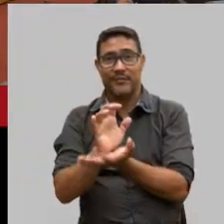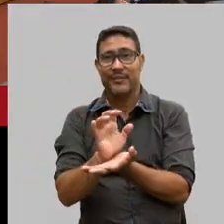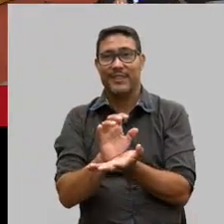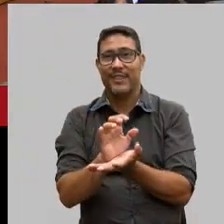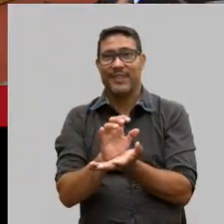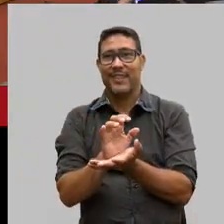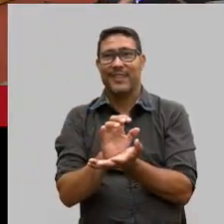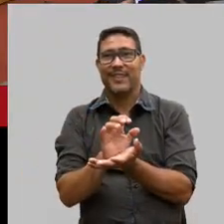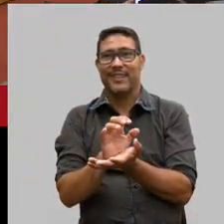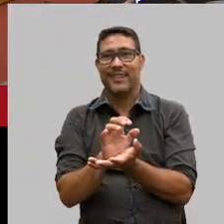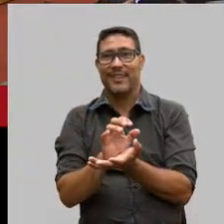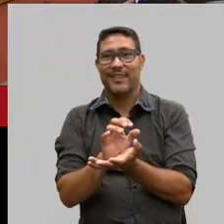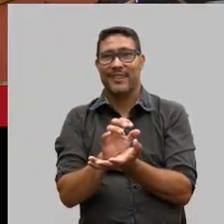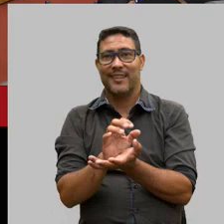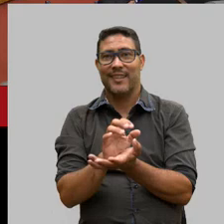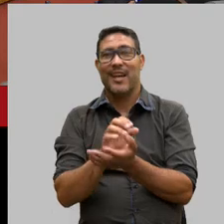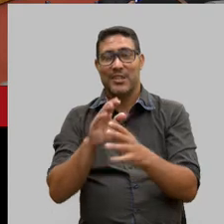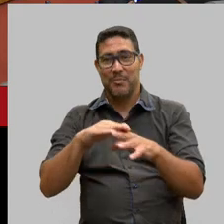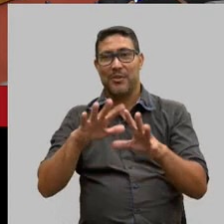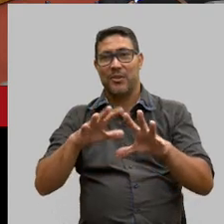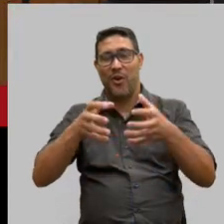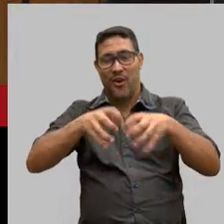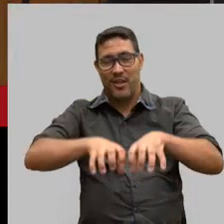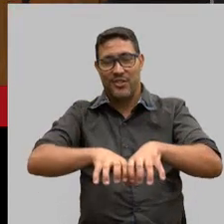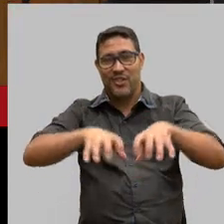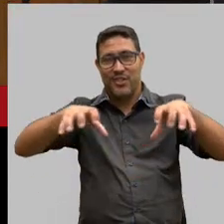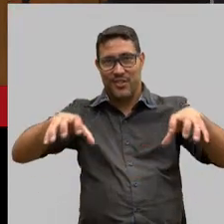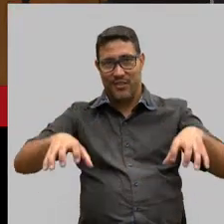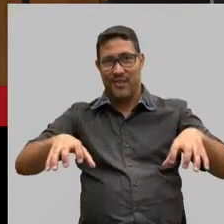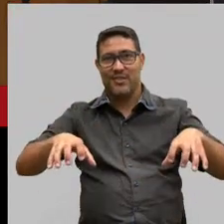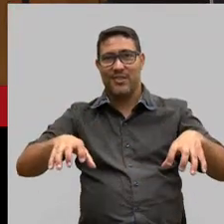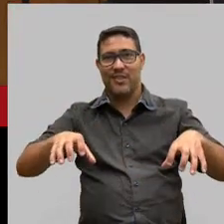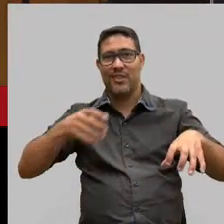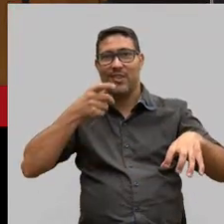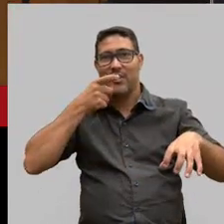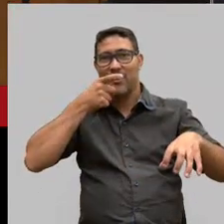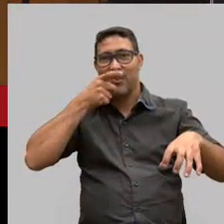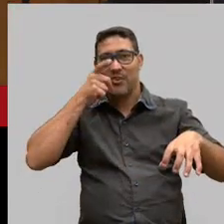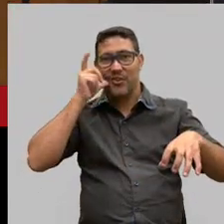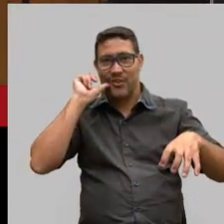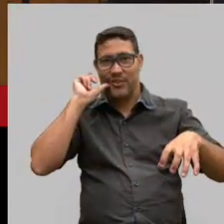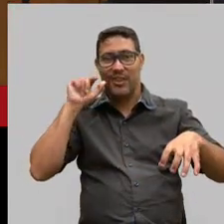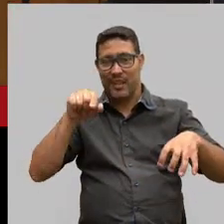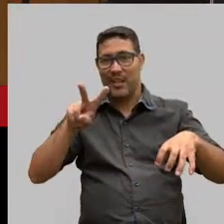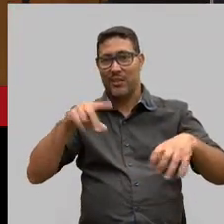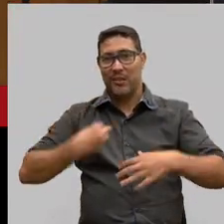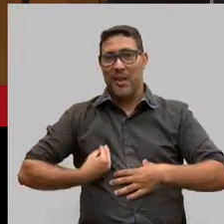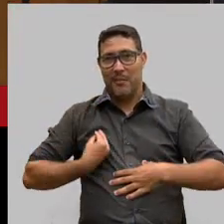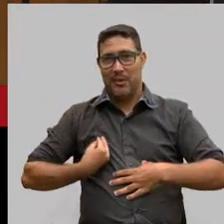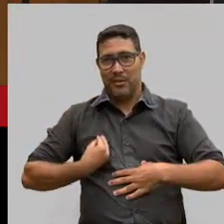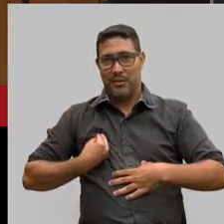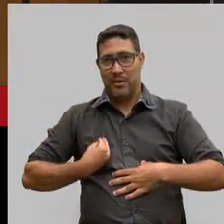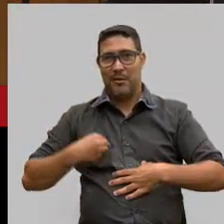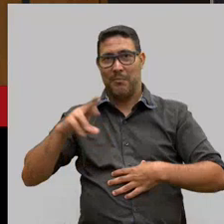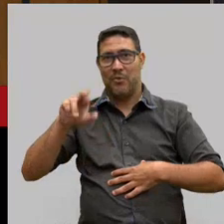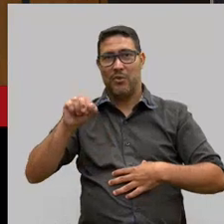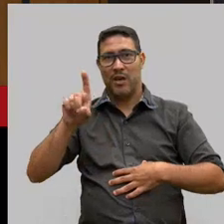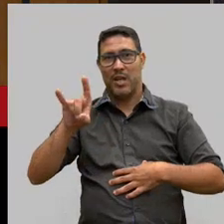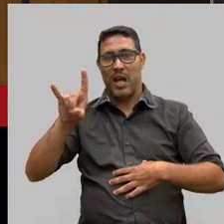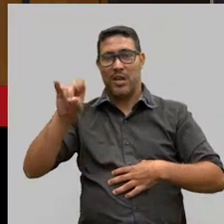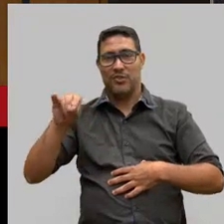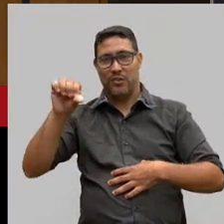é a gente teve que dividir hoje porque ontem a Florência e hoje a Florência esteve participando também na rádio 98 de dois programas de